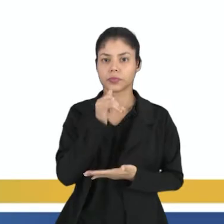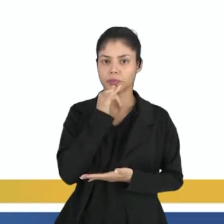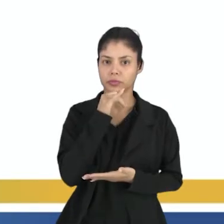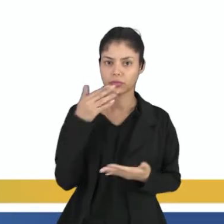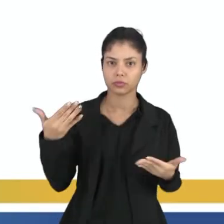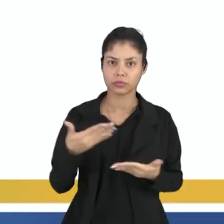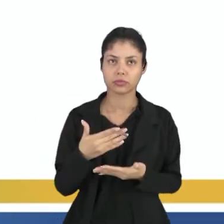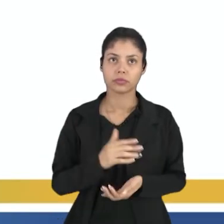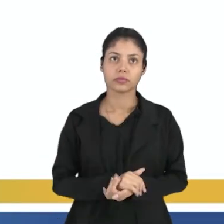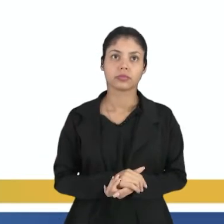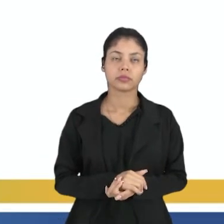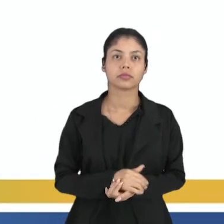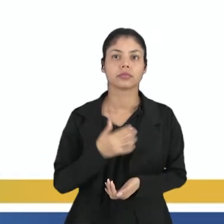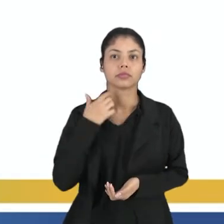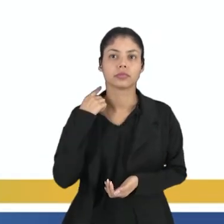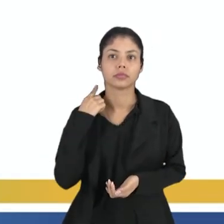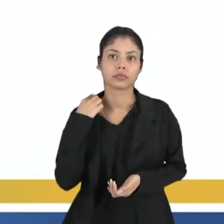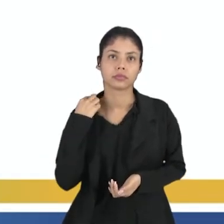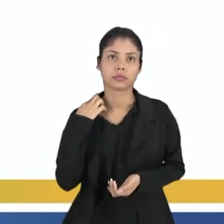agora.